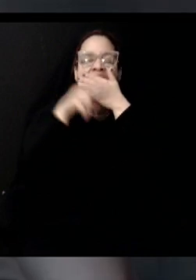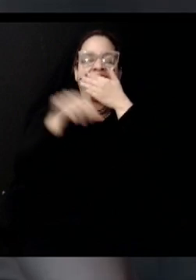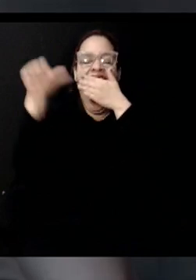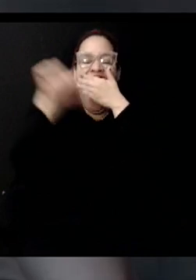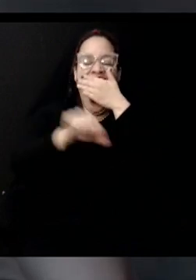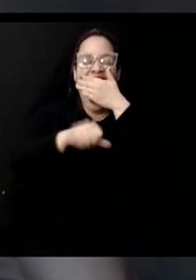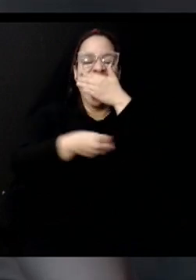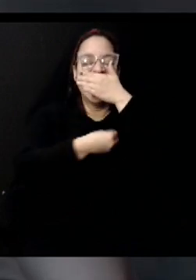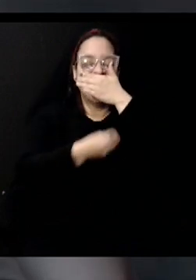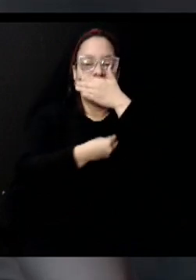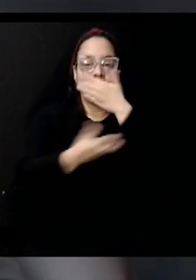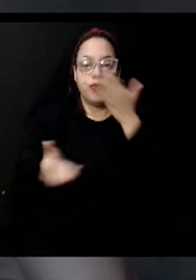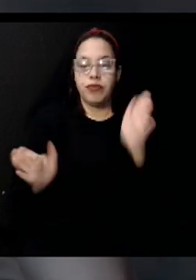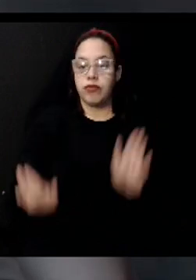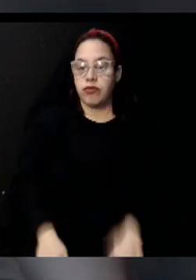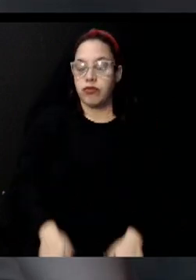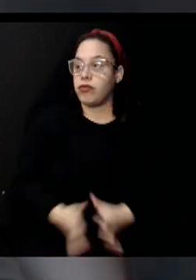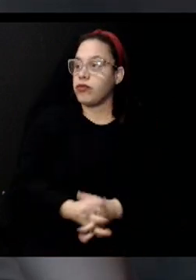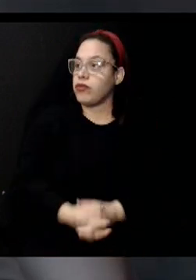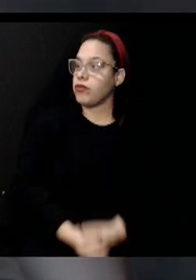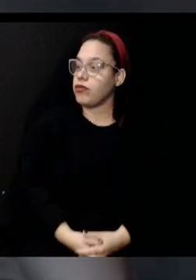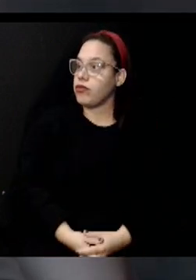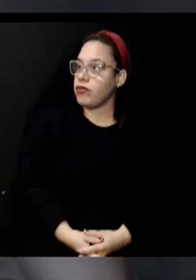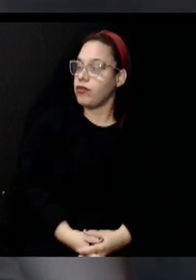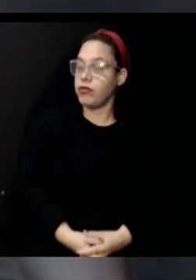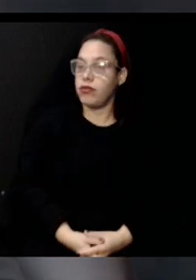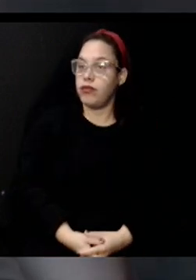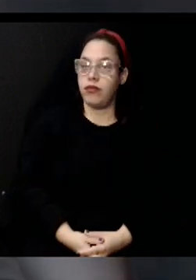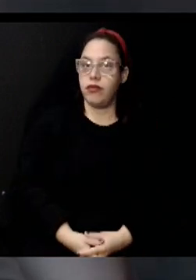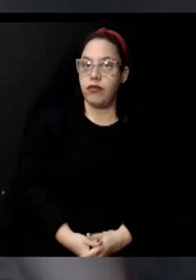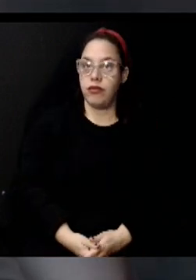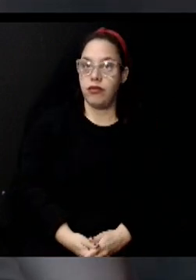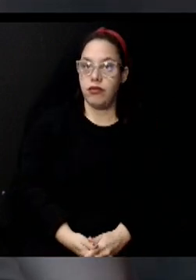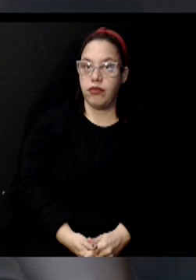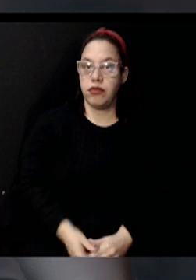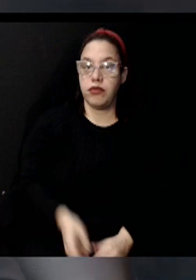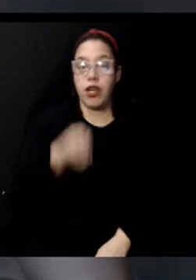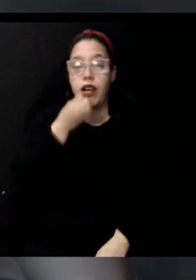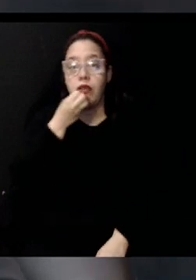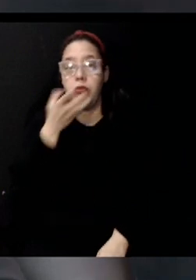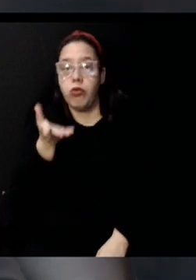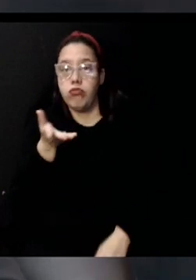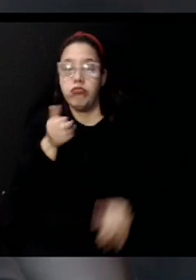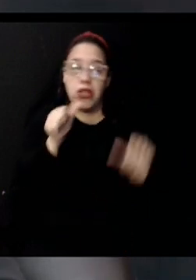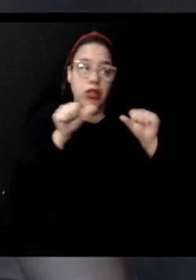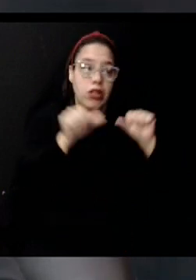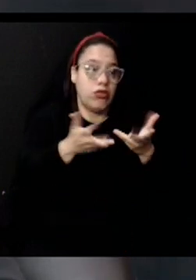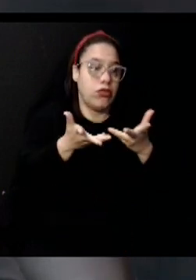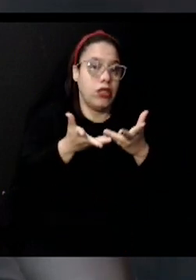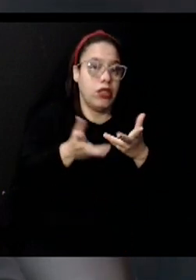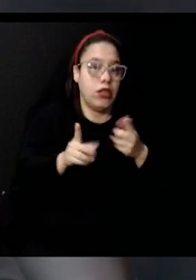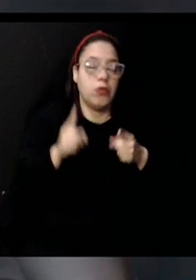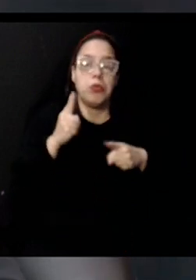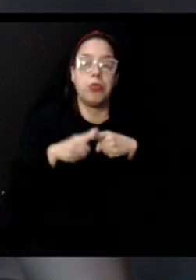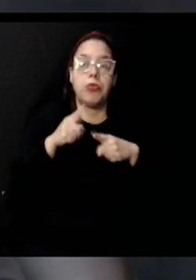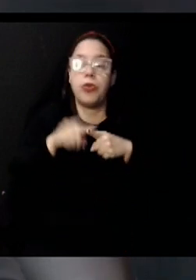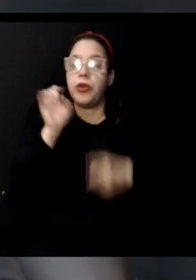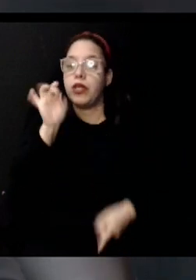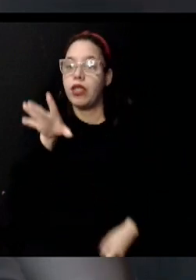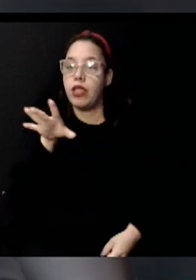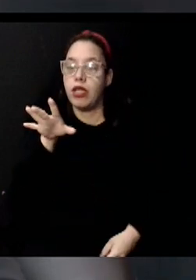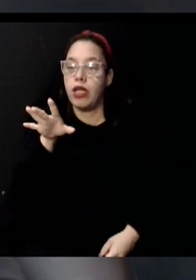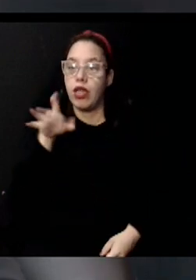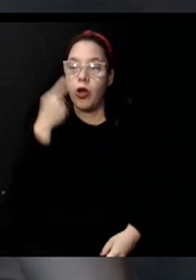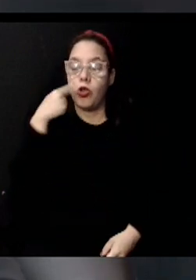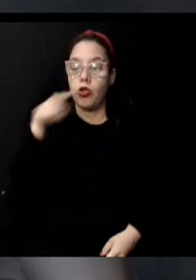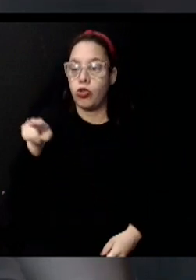Por que Uhum. que a gente não começa a perceber que a vida tem um lado bom e é muito melhor, né? Que tem aquele filme O Lado Bom da Vida, Sim. né?